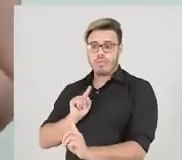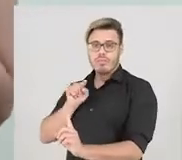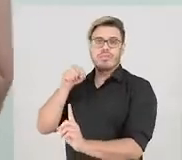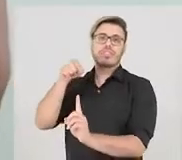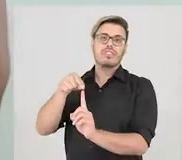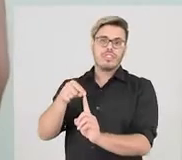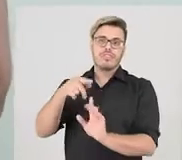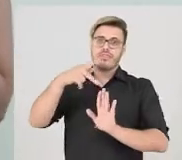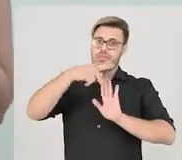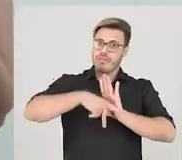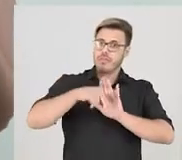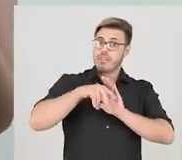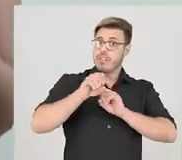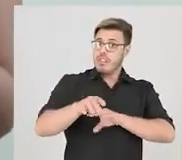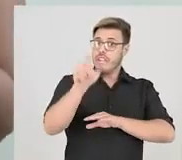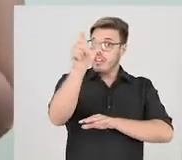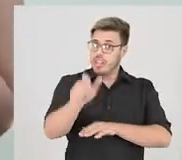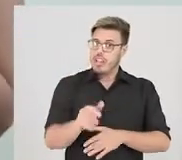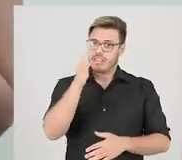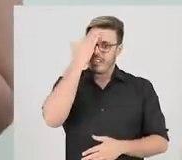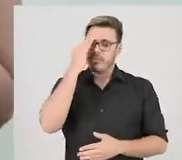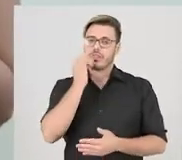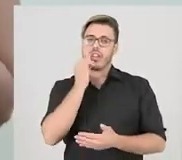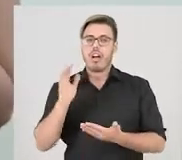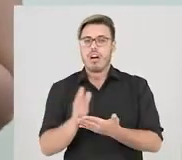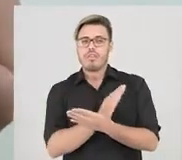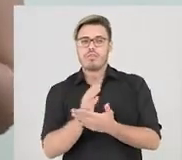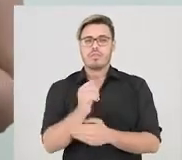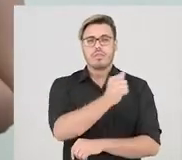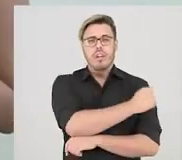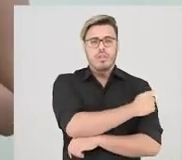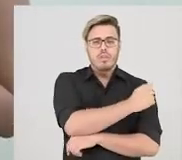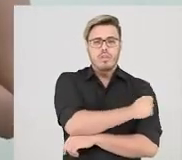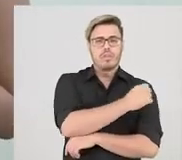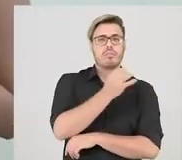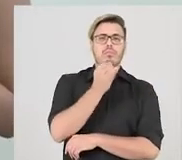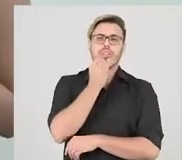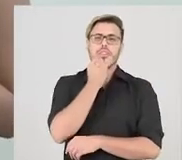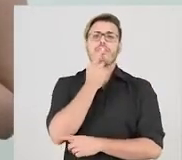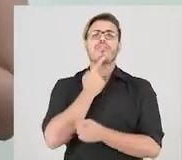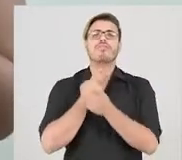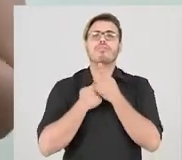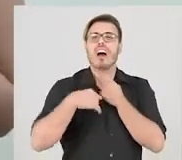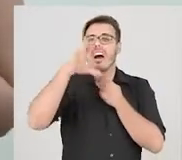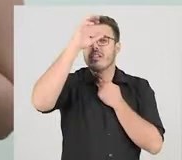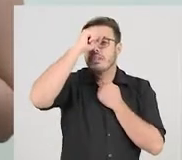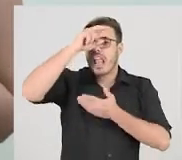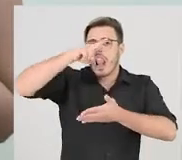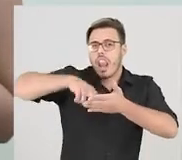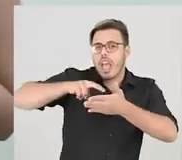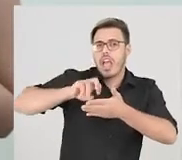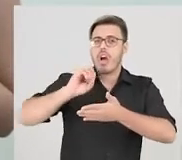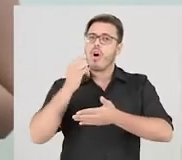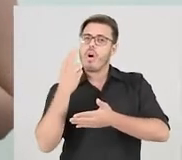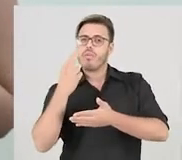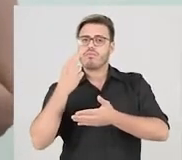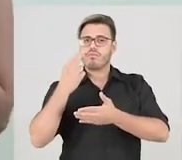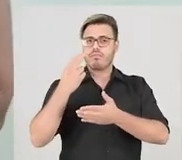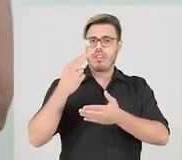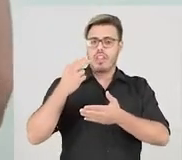de aprender ou ler, ou escrever, ou contar, porque ele quer usar o WhatsApp. Então converse com o seu